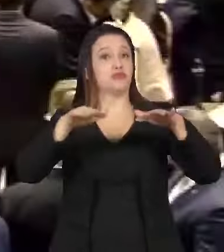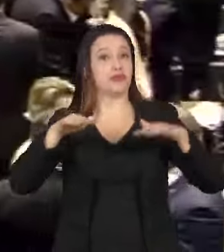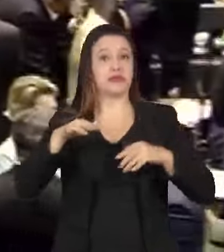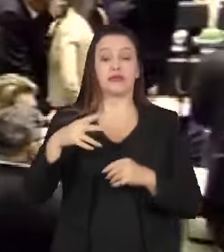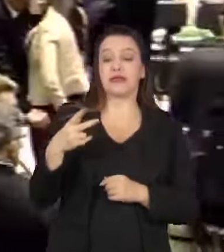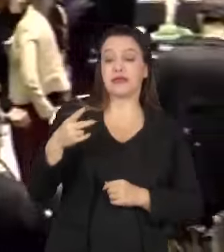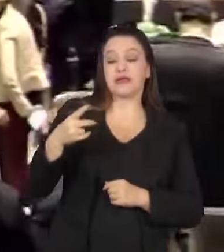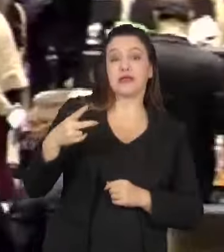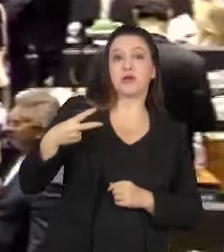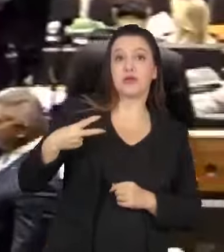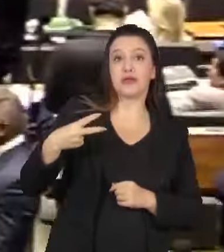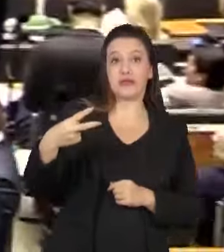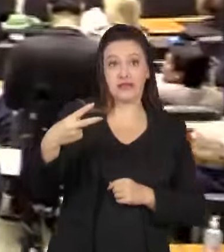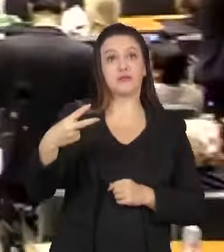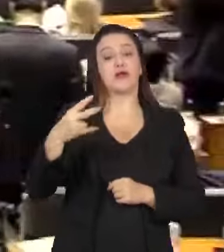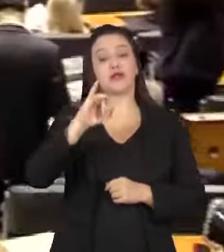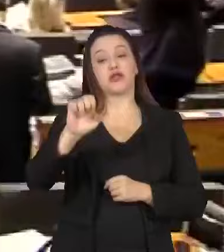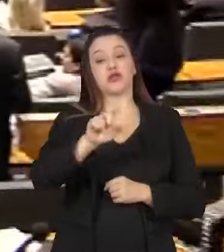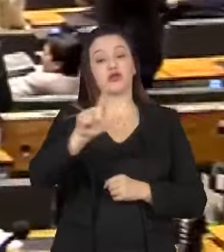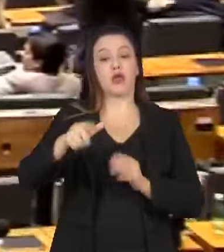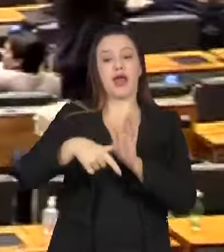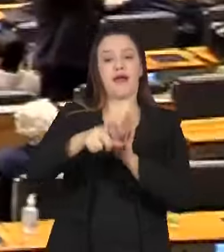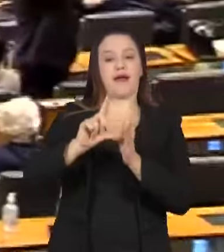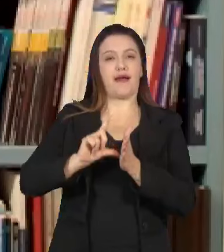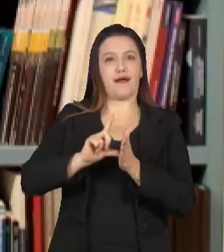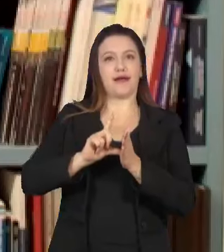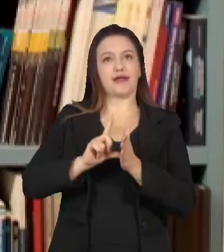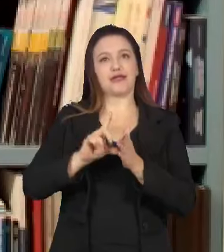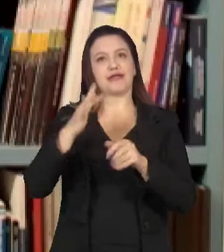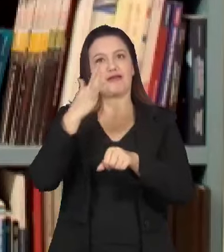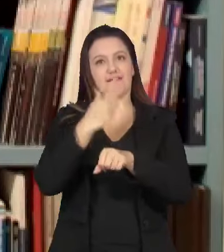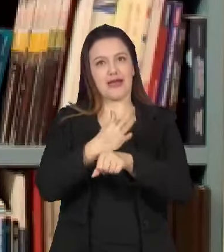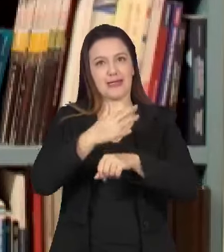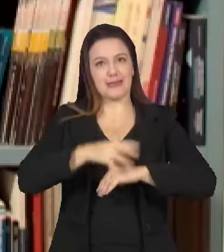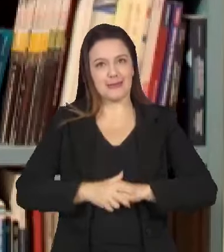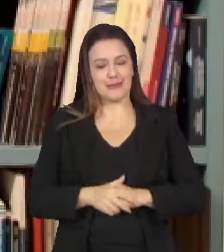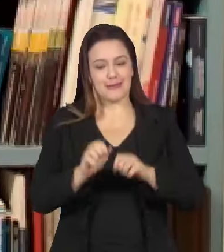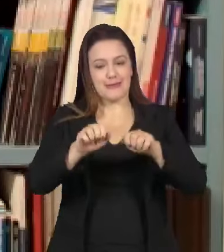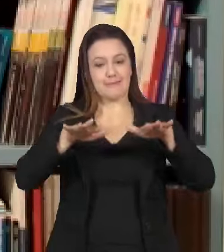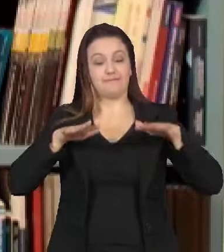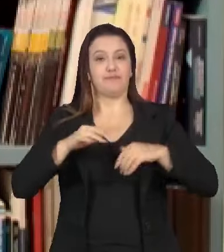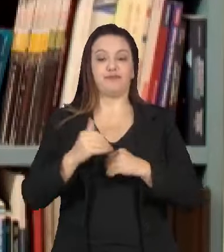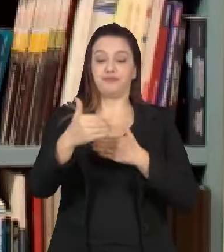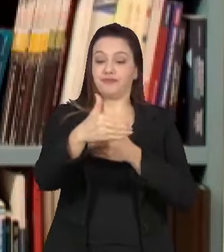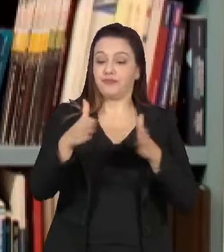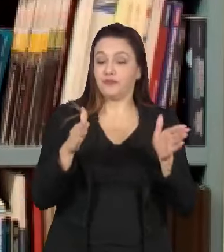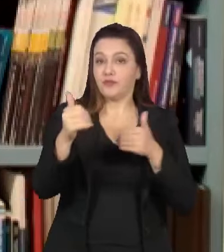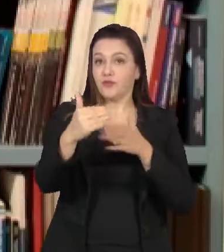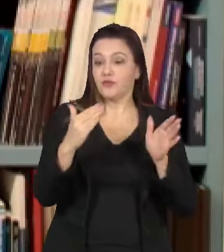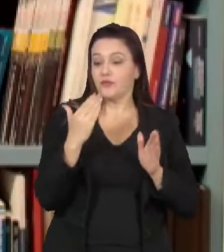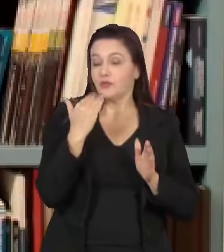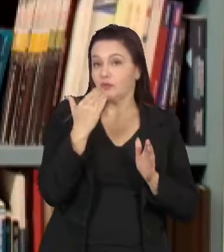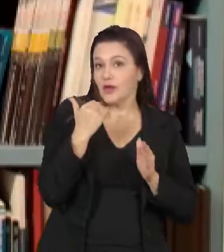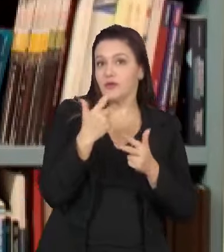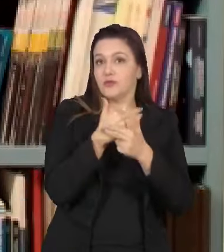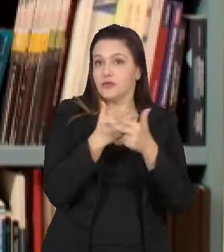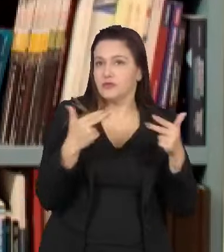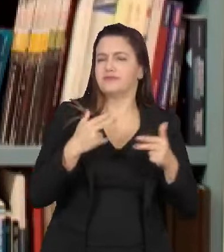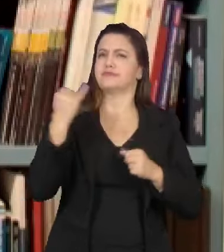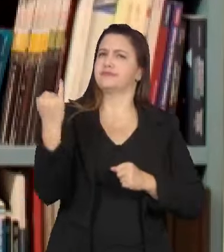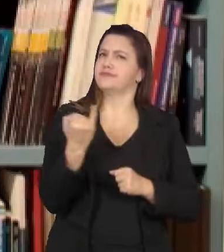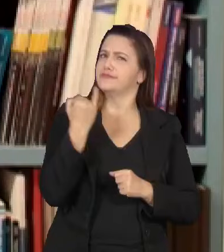semana de julho antes do recesso parlamentar os produtos da cesta básica embora sejam essenciais